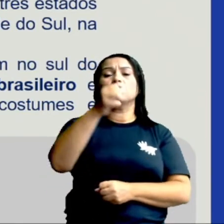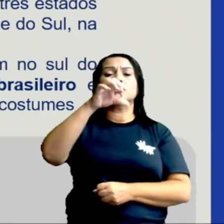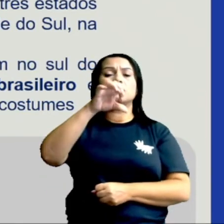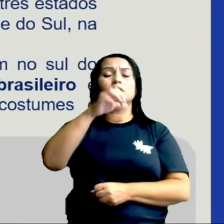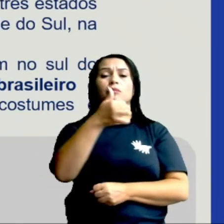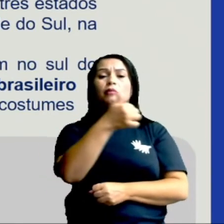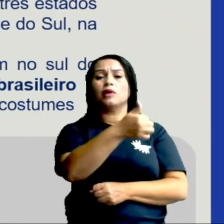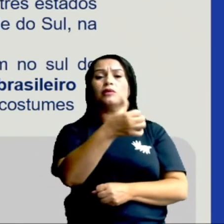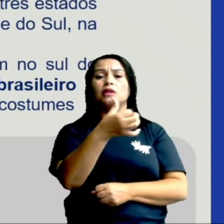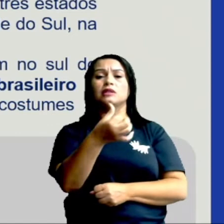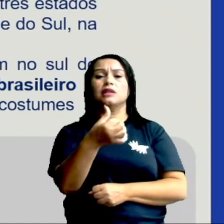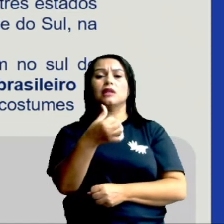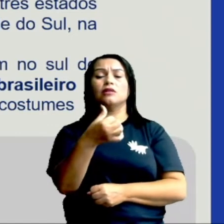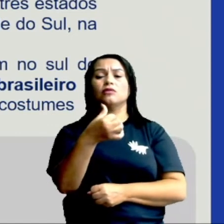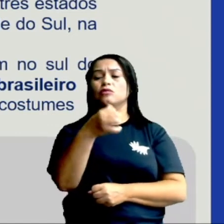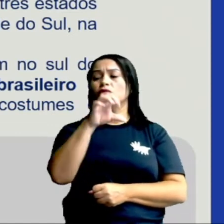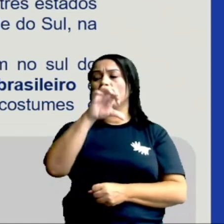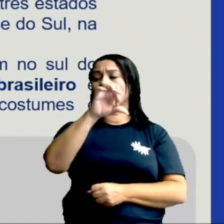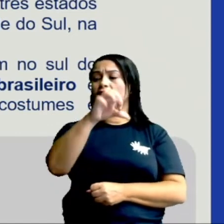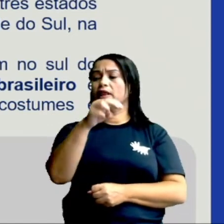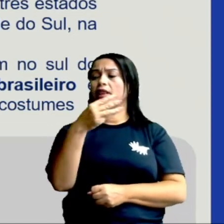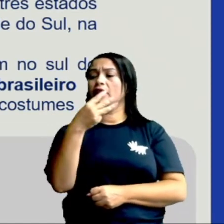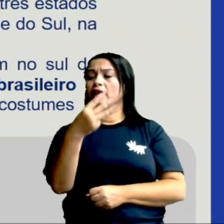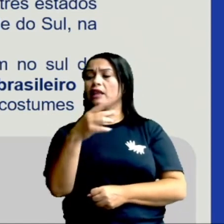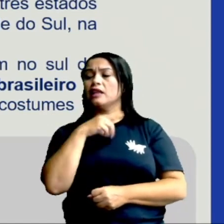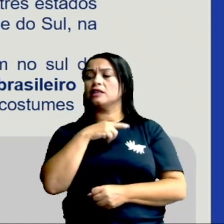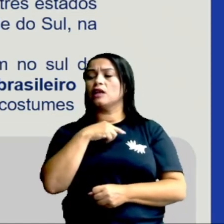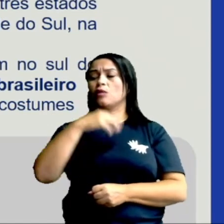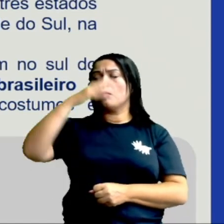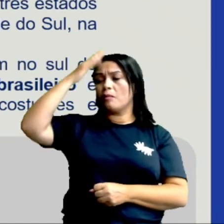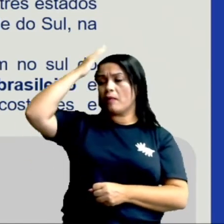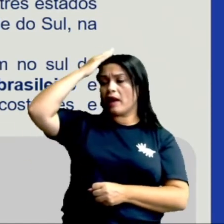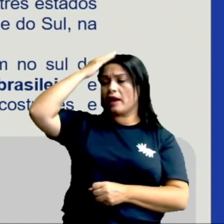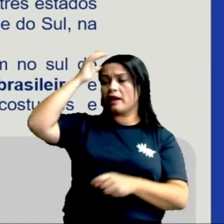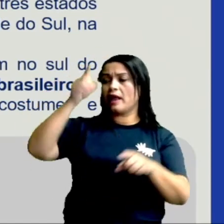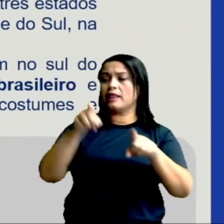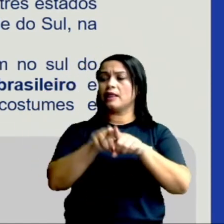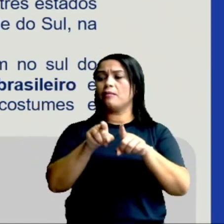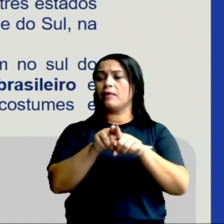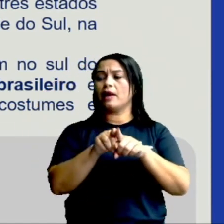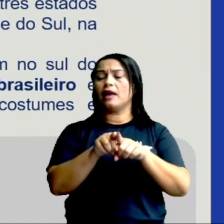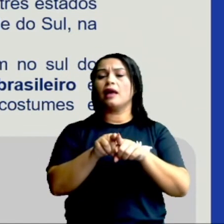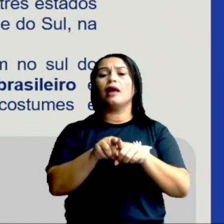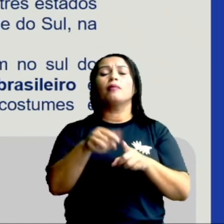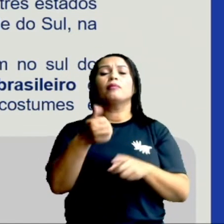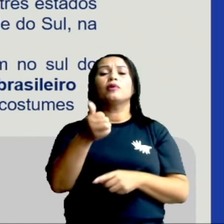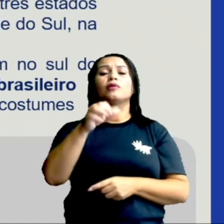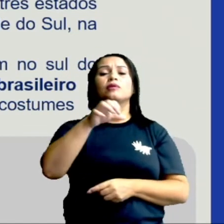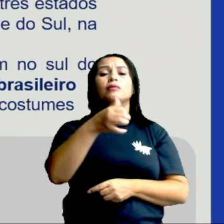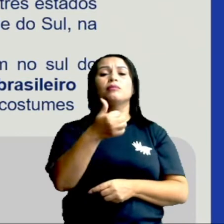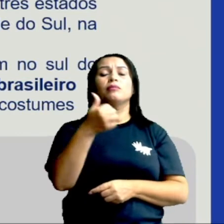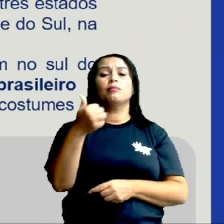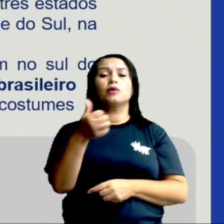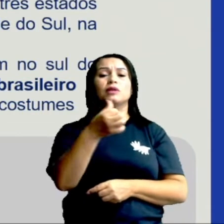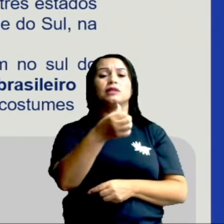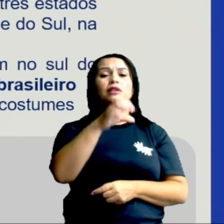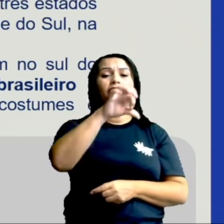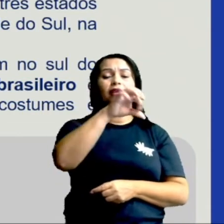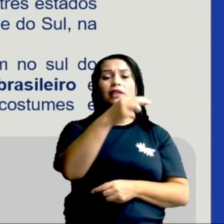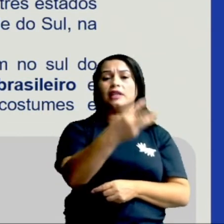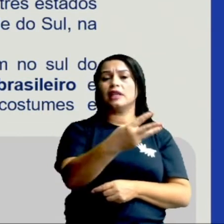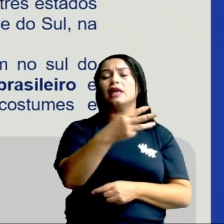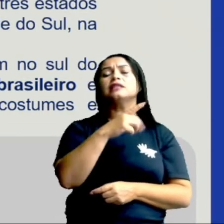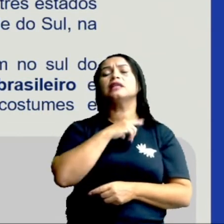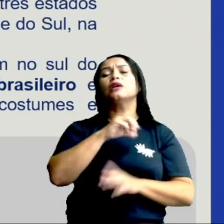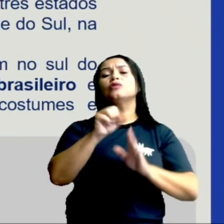1693, a capital paranaense, Curitiba, foi fundada. No século XIX, durante o Brasil